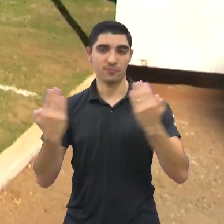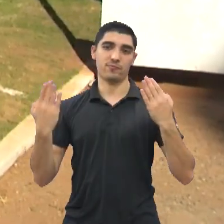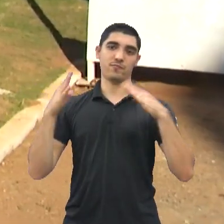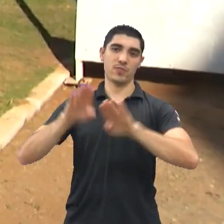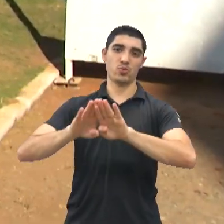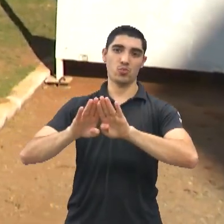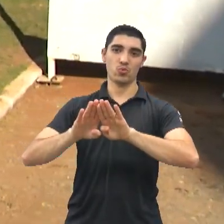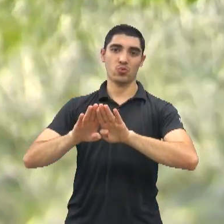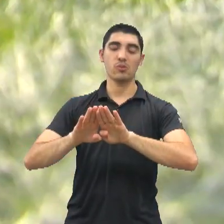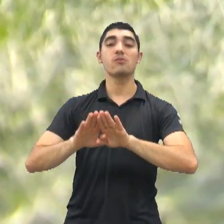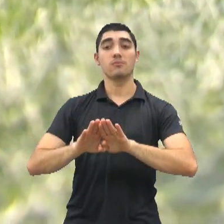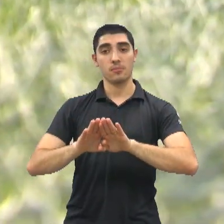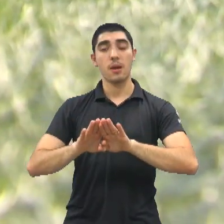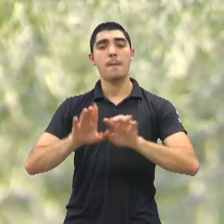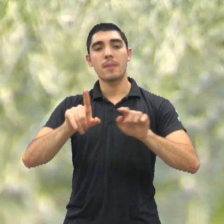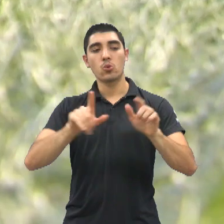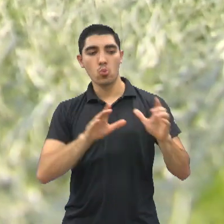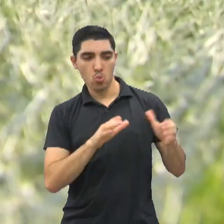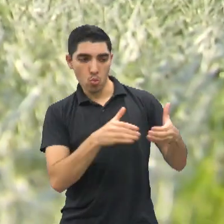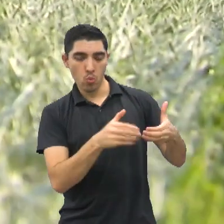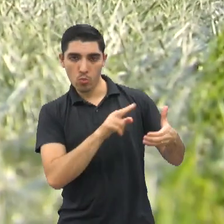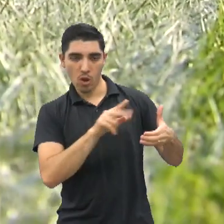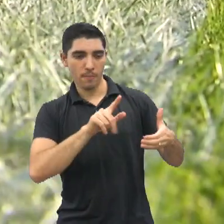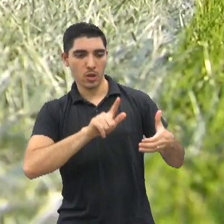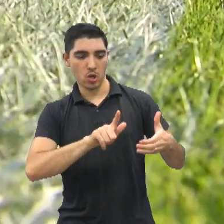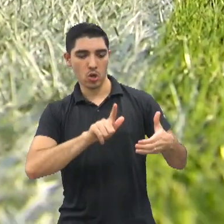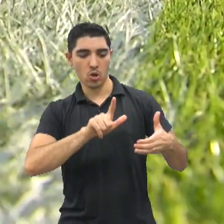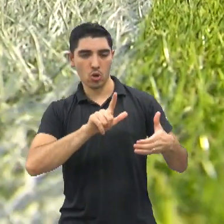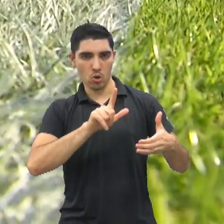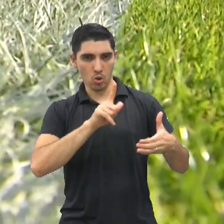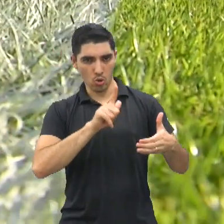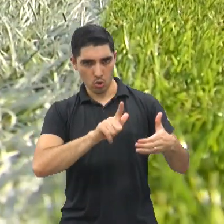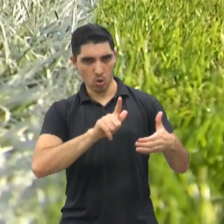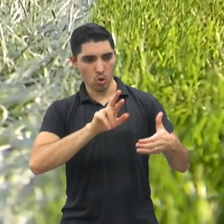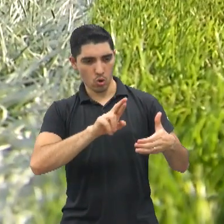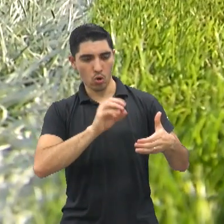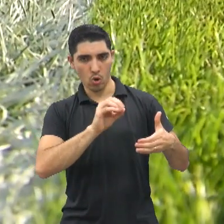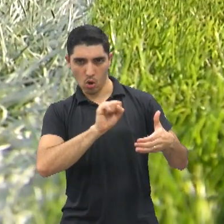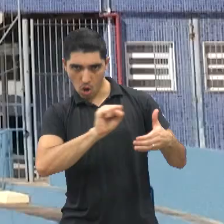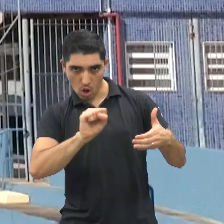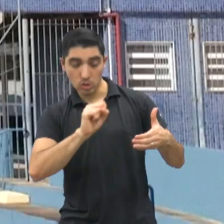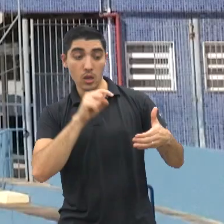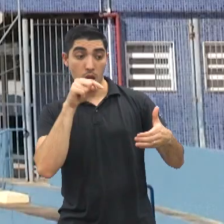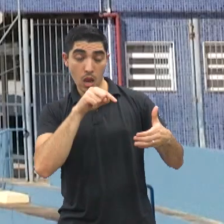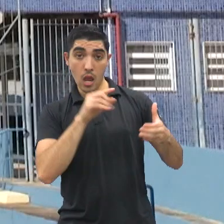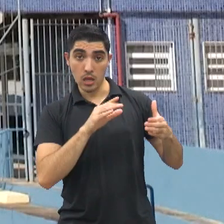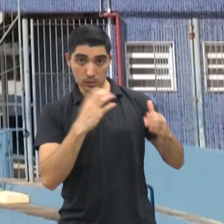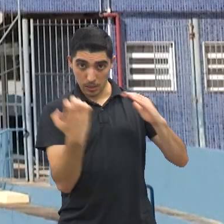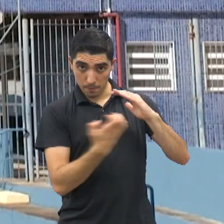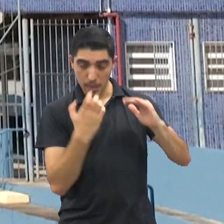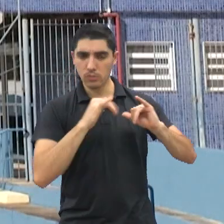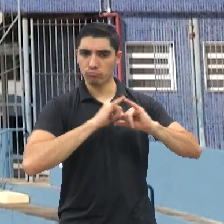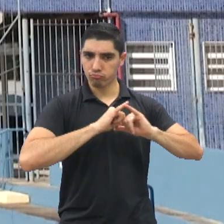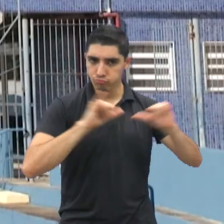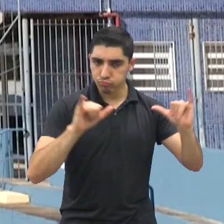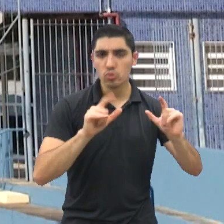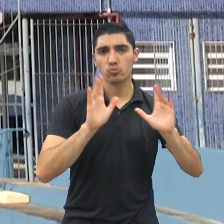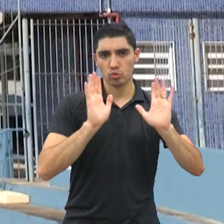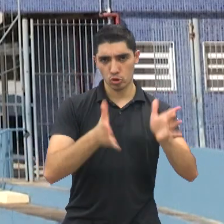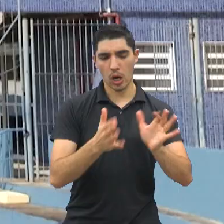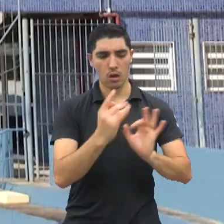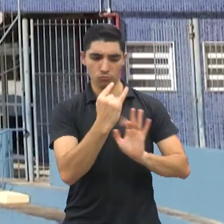mas o grupo Gross que administra o Martins Pereira já informou que providenciou toda a